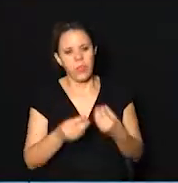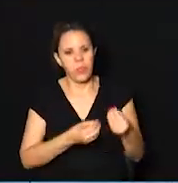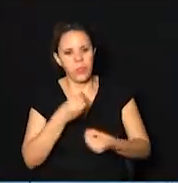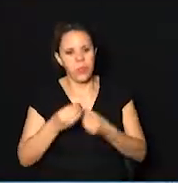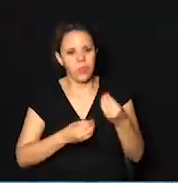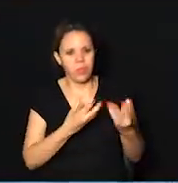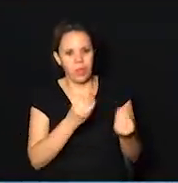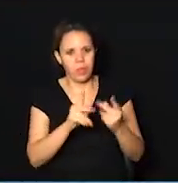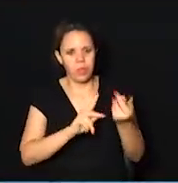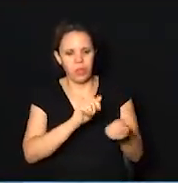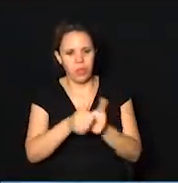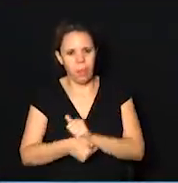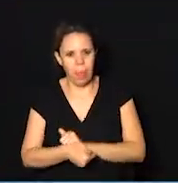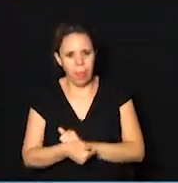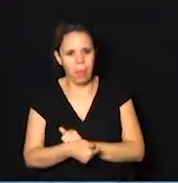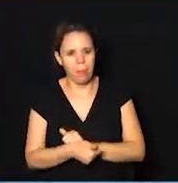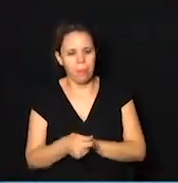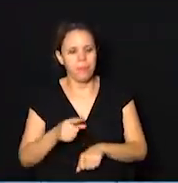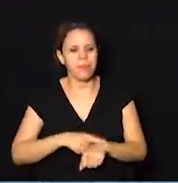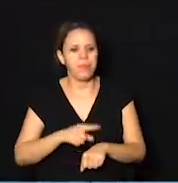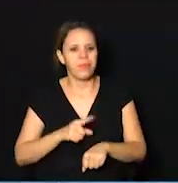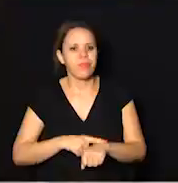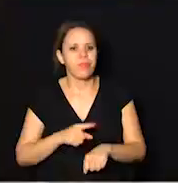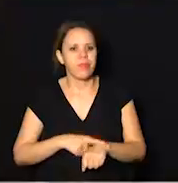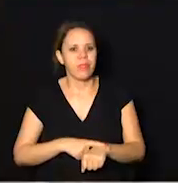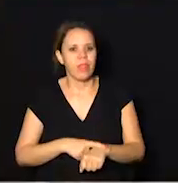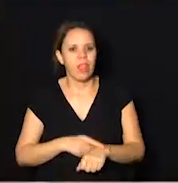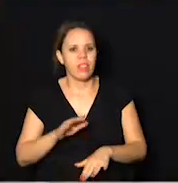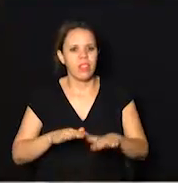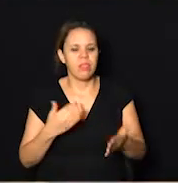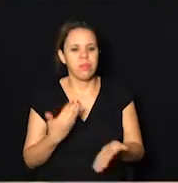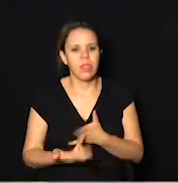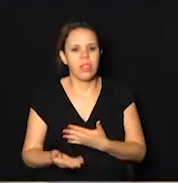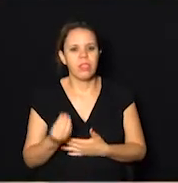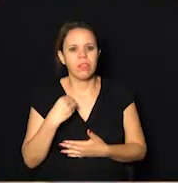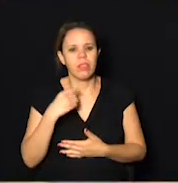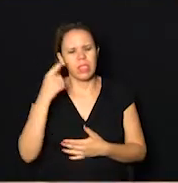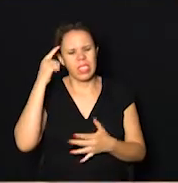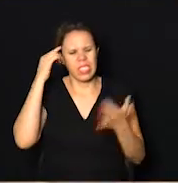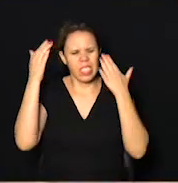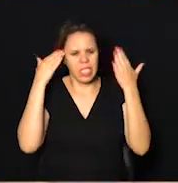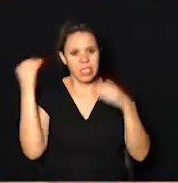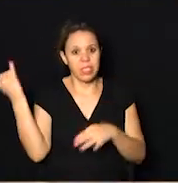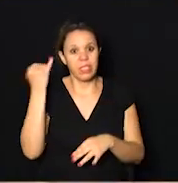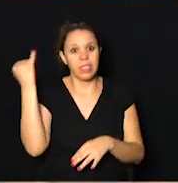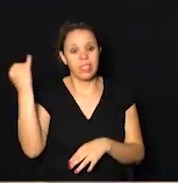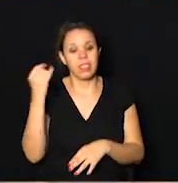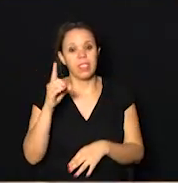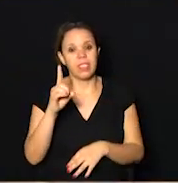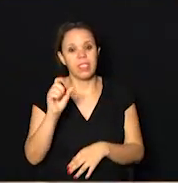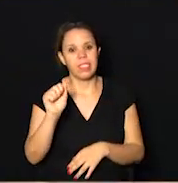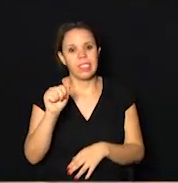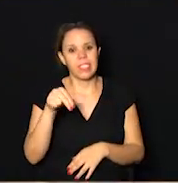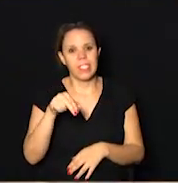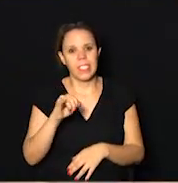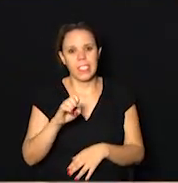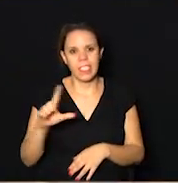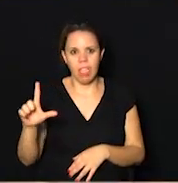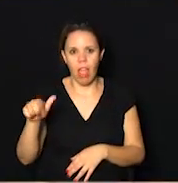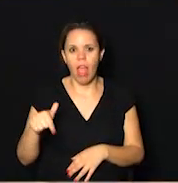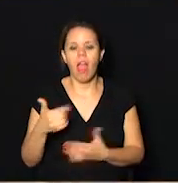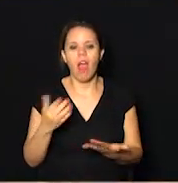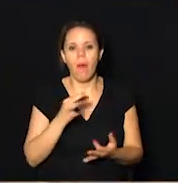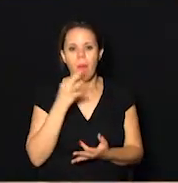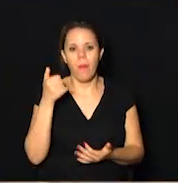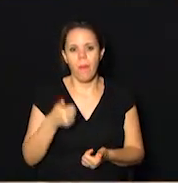ver como que muitos atletas acabam nesse momento fracassando né a parte psicológica é muito importante o daniel ele tem